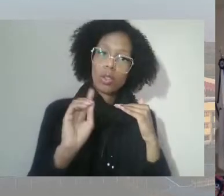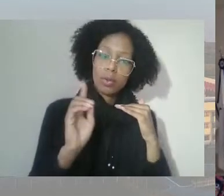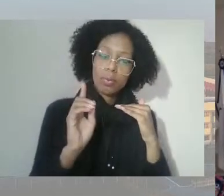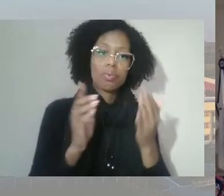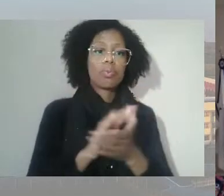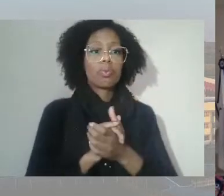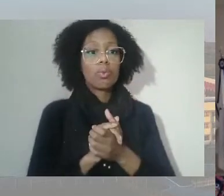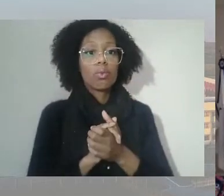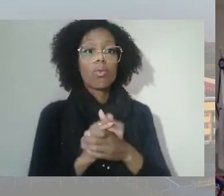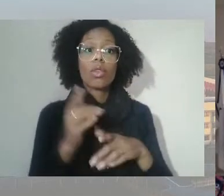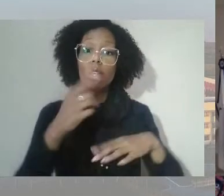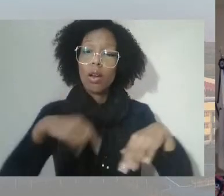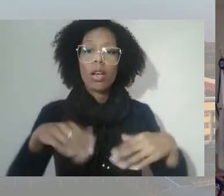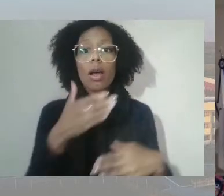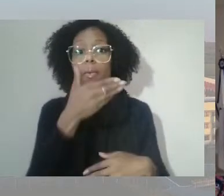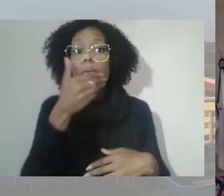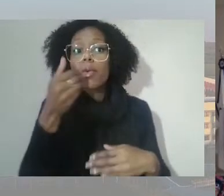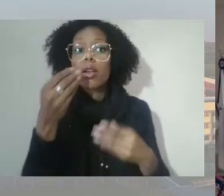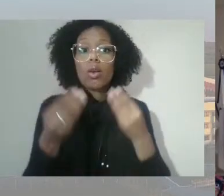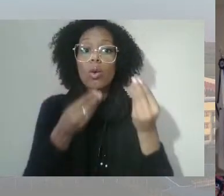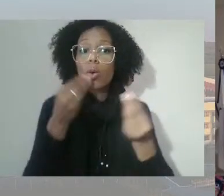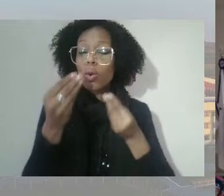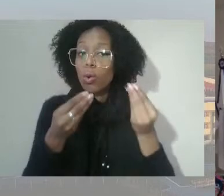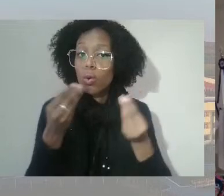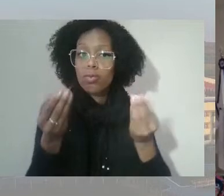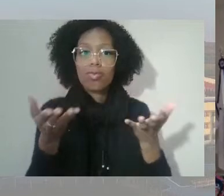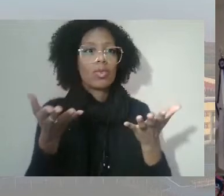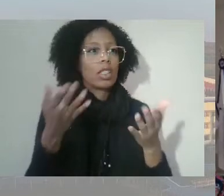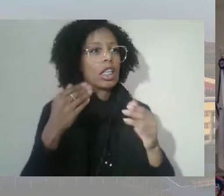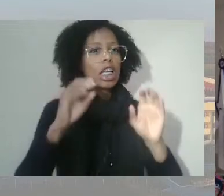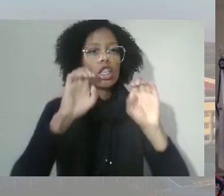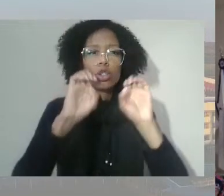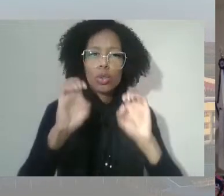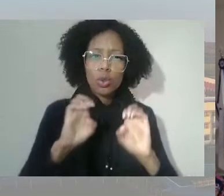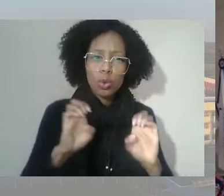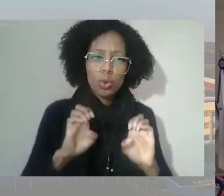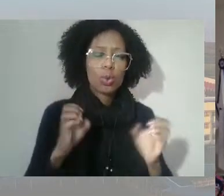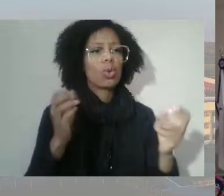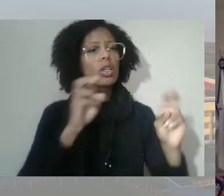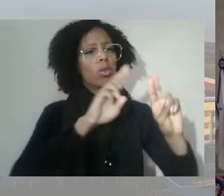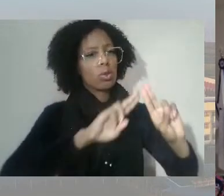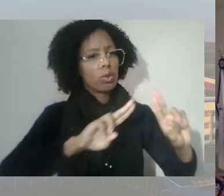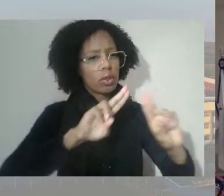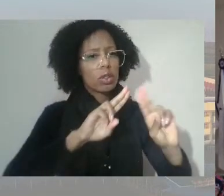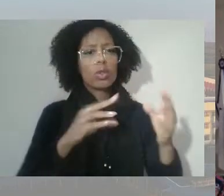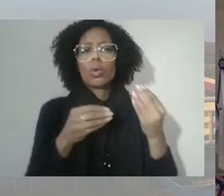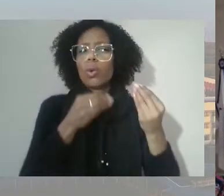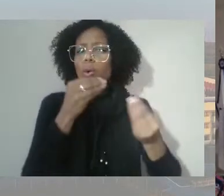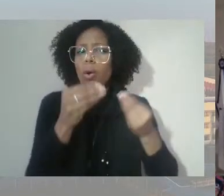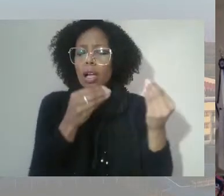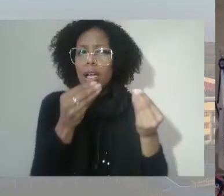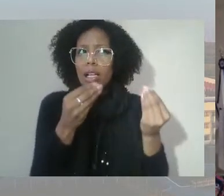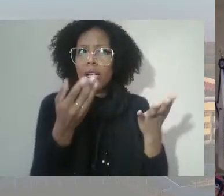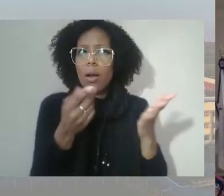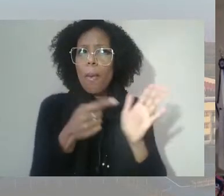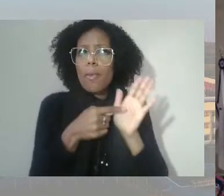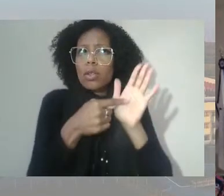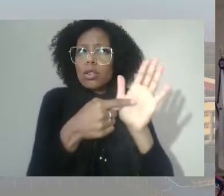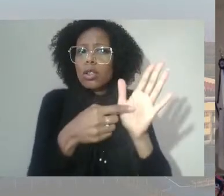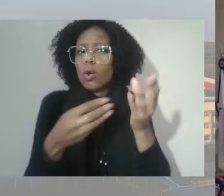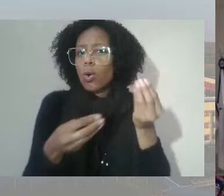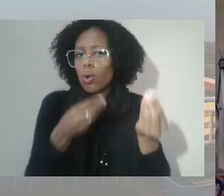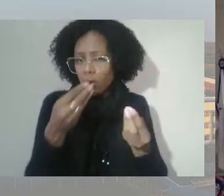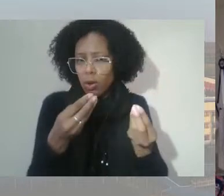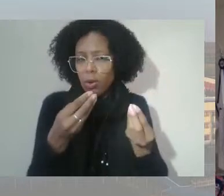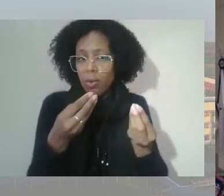melhorias na assistência estudantil, para também discutirmos sobre a estrutura, né, que a universidade pode disponibilizar para o nosso EDUNI, que já